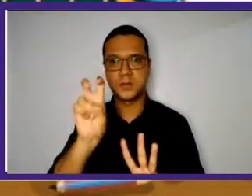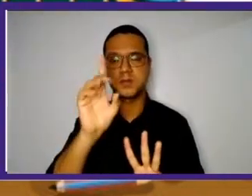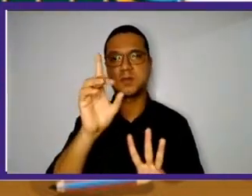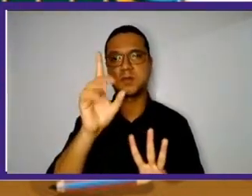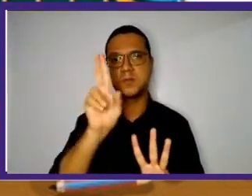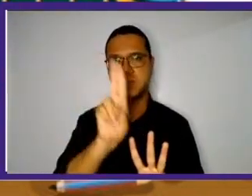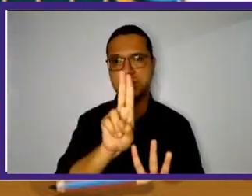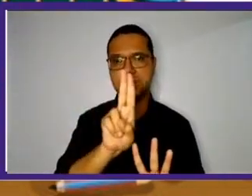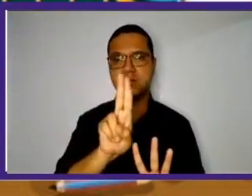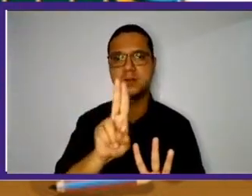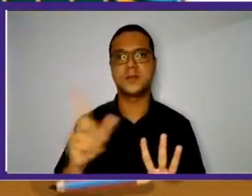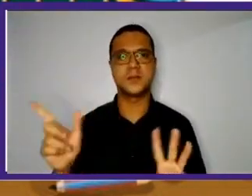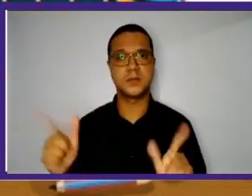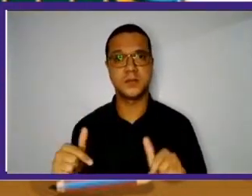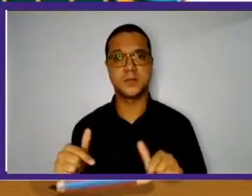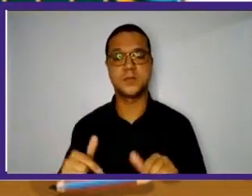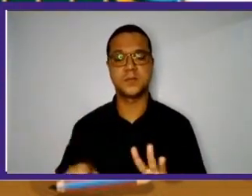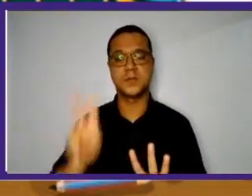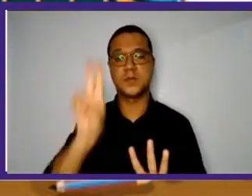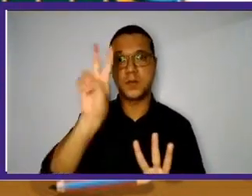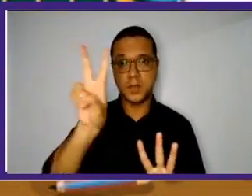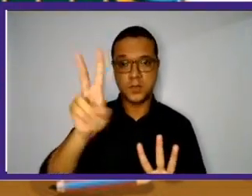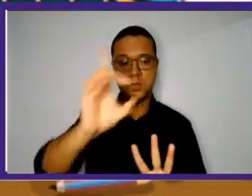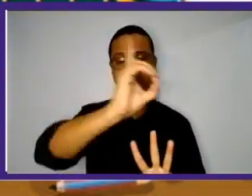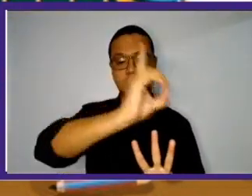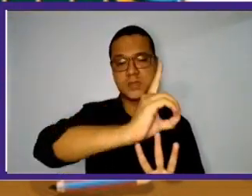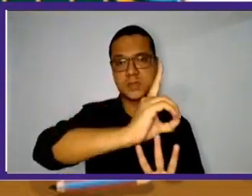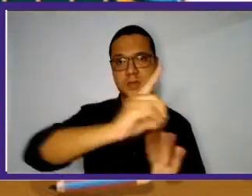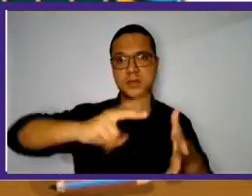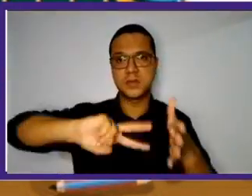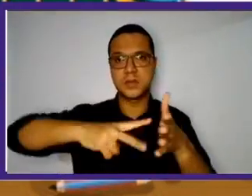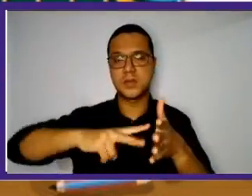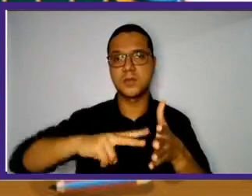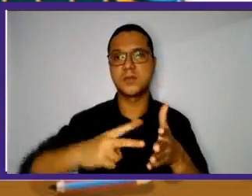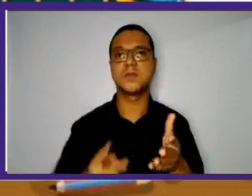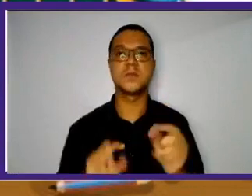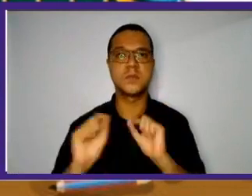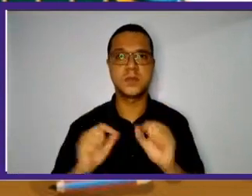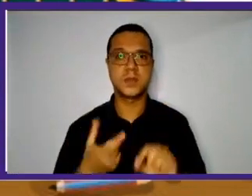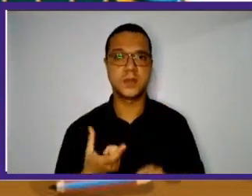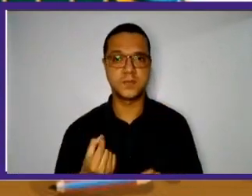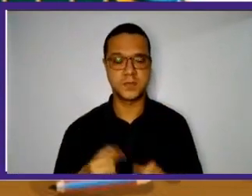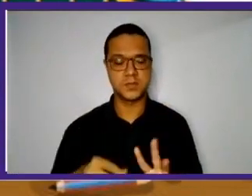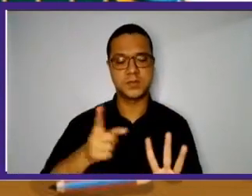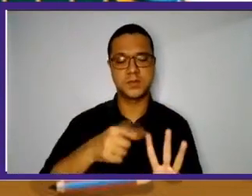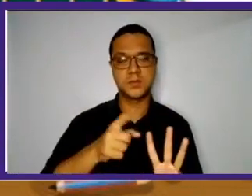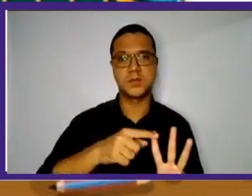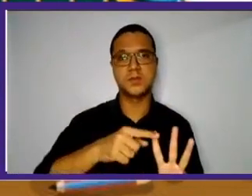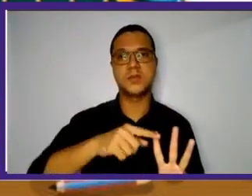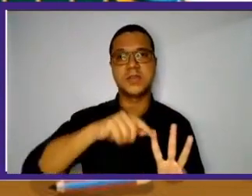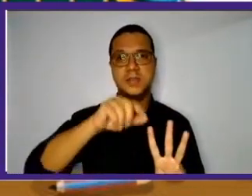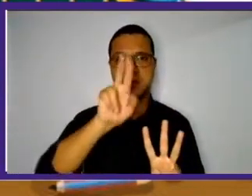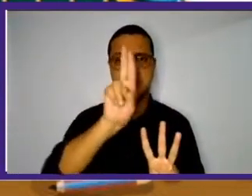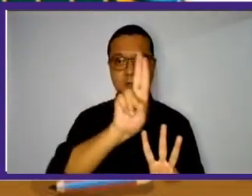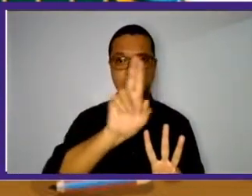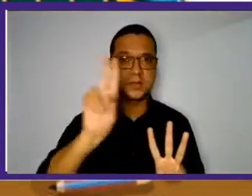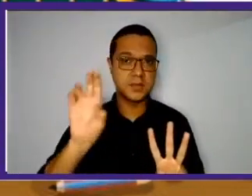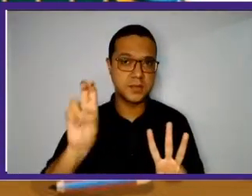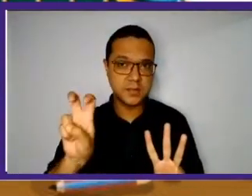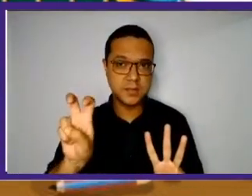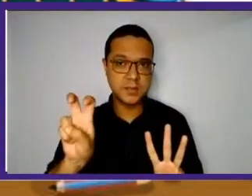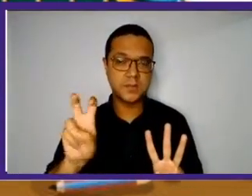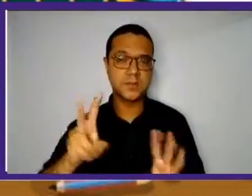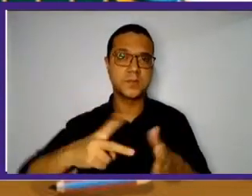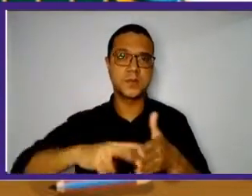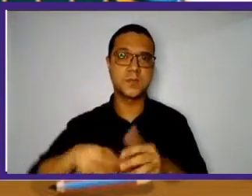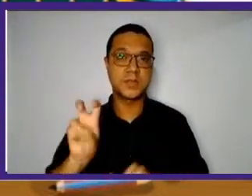seja, duas dezenas é igual a 20, 5 unidades é igual a 5. Então, temos